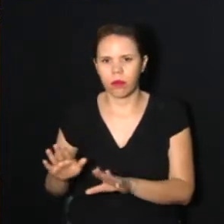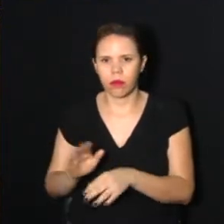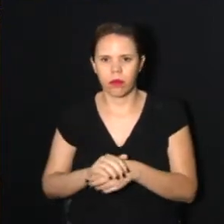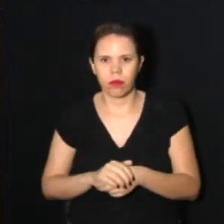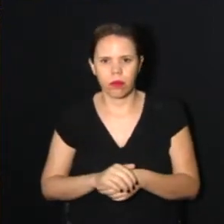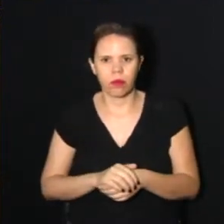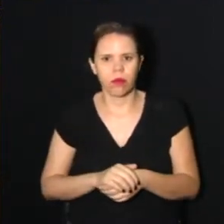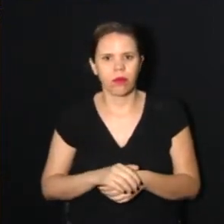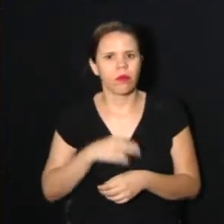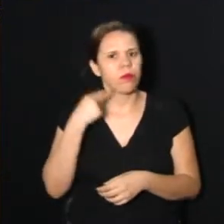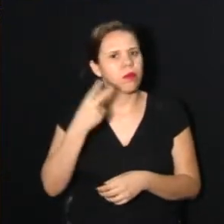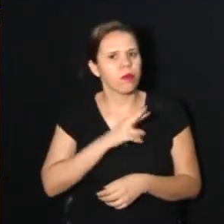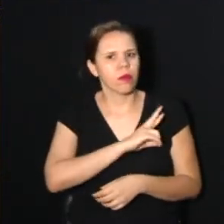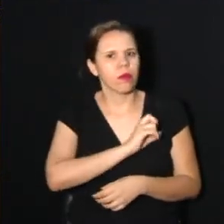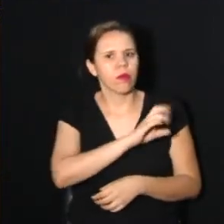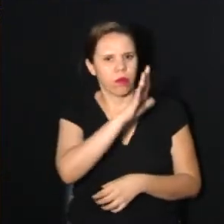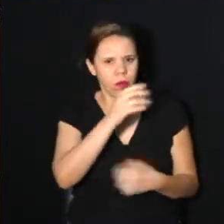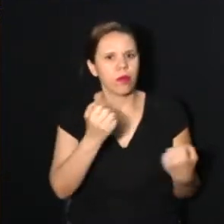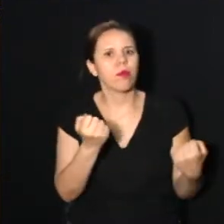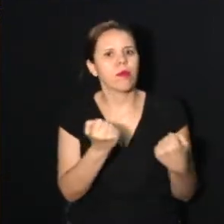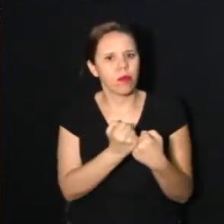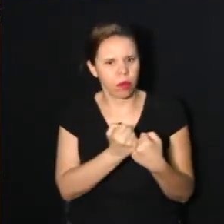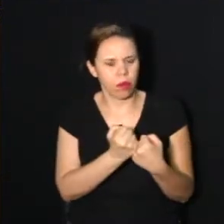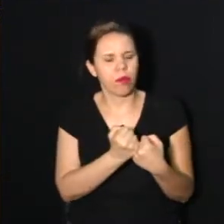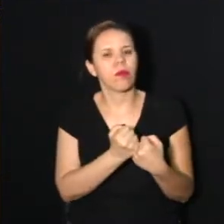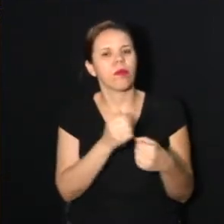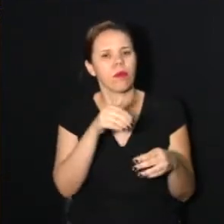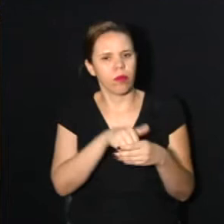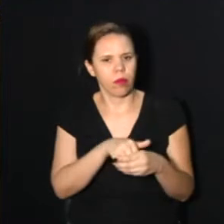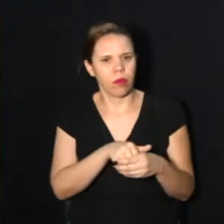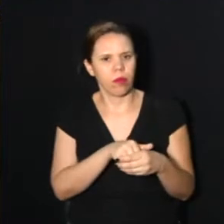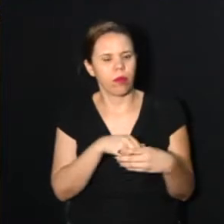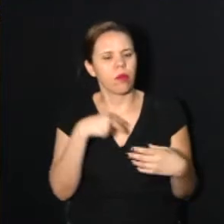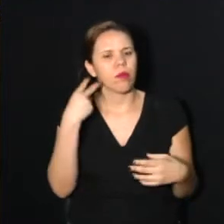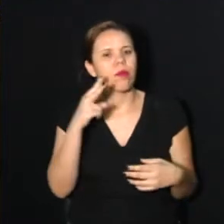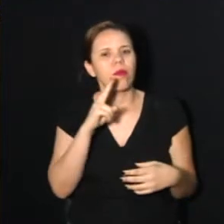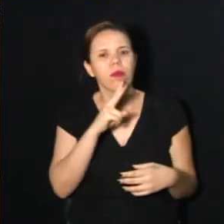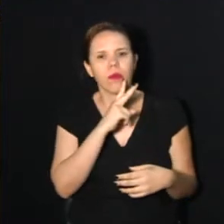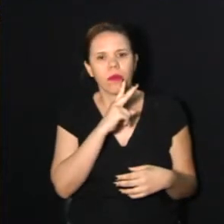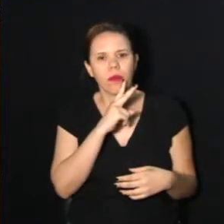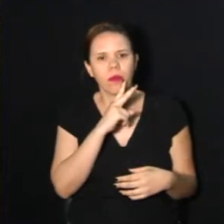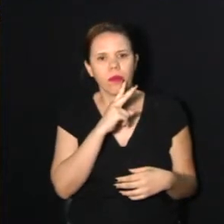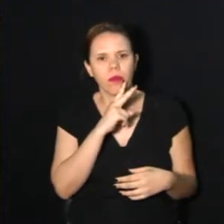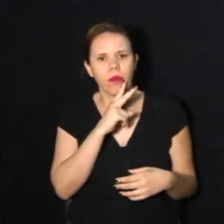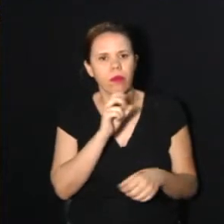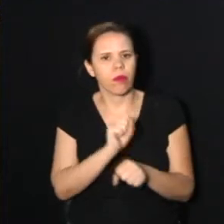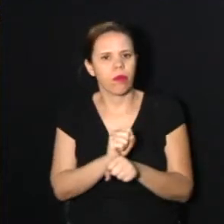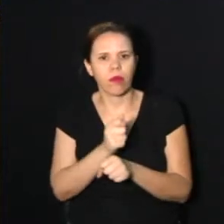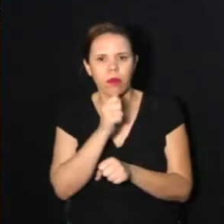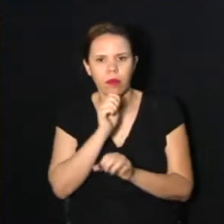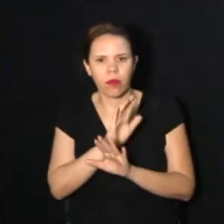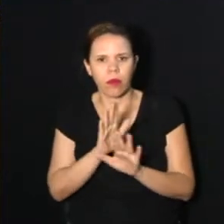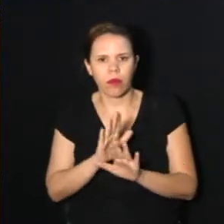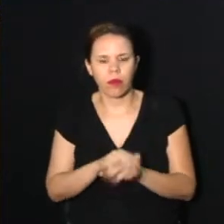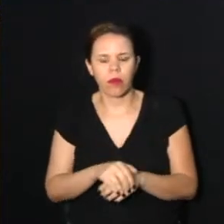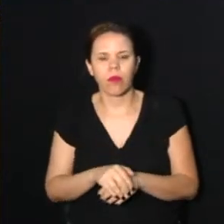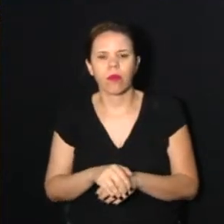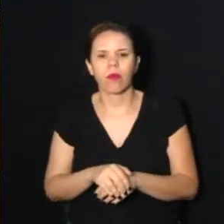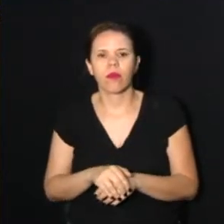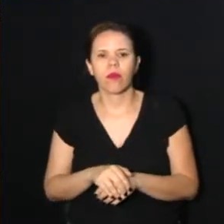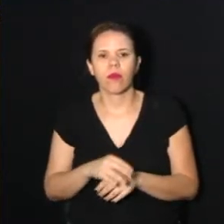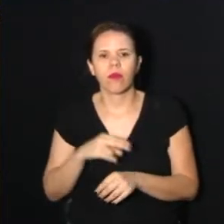Vereador Rubens Gás. Favorável, senhor presidente. Vereador Vinícius Grati. Vou me abster, senhor presidente. Vereador Carlão do